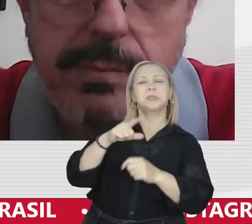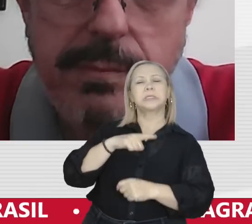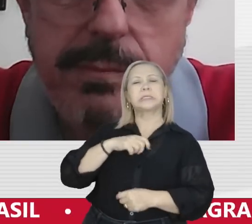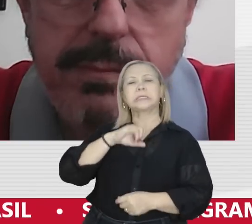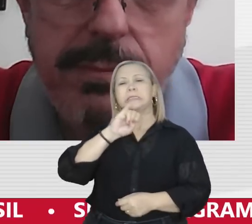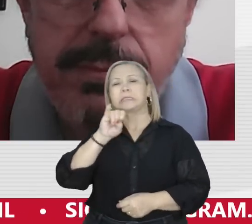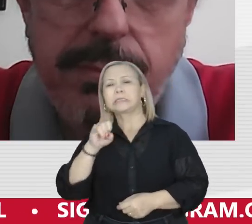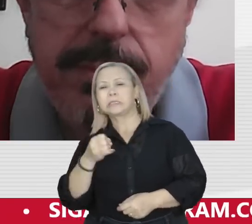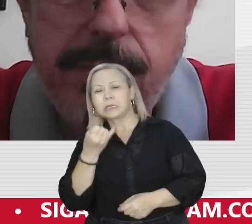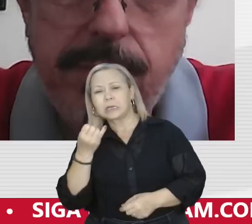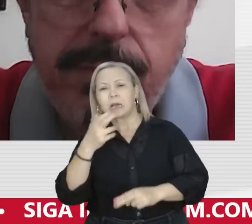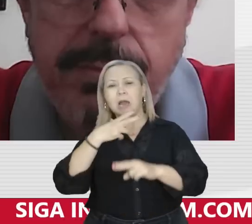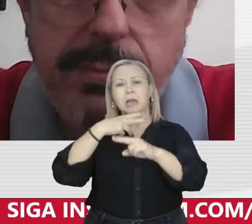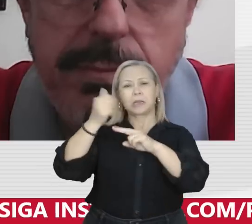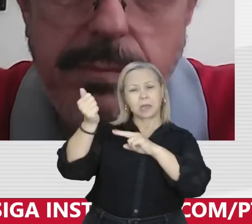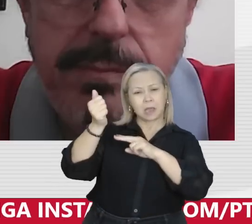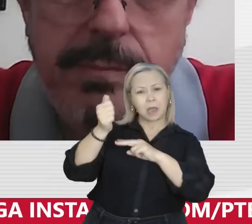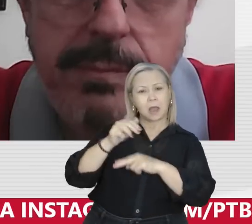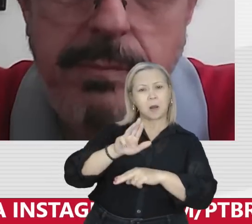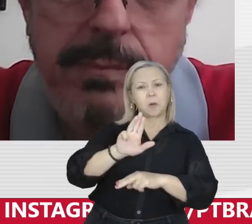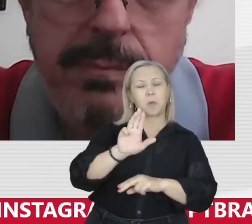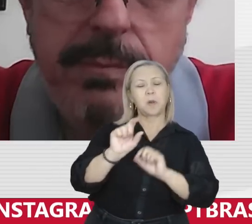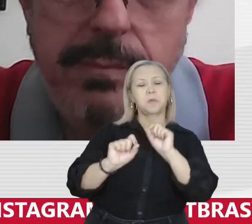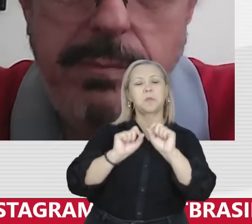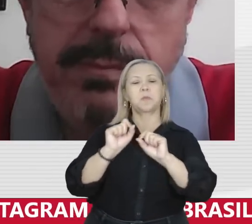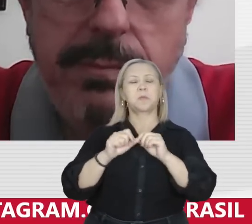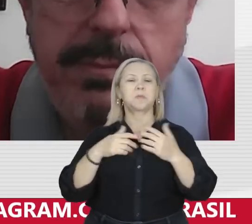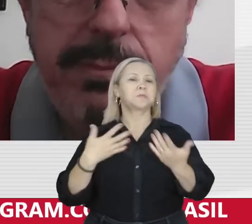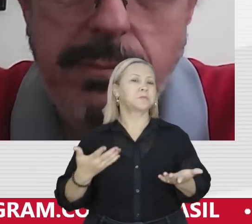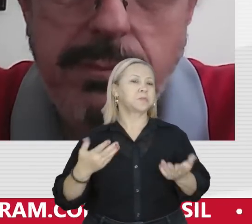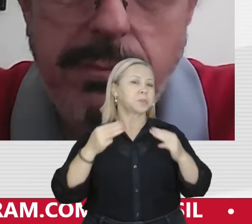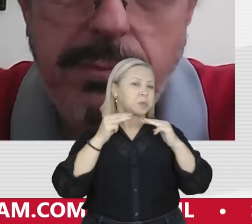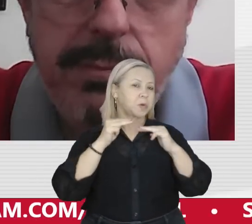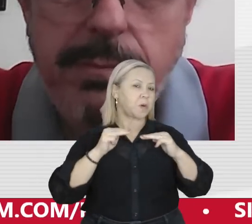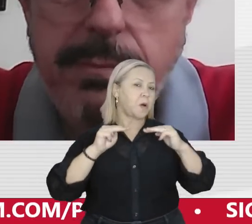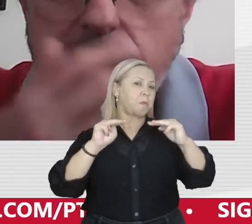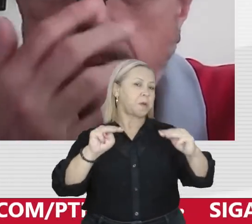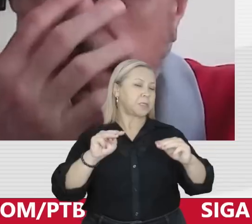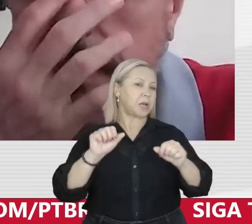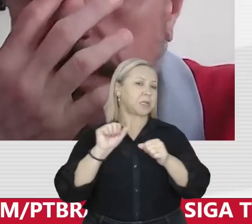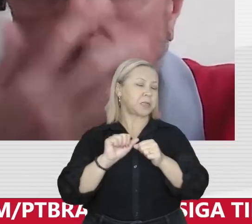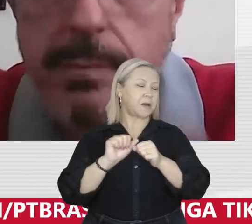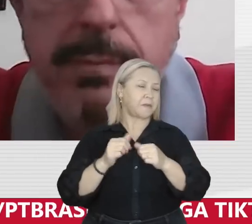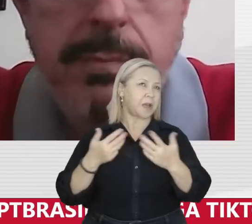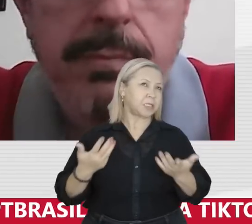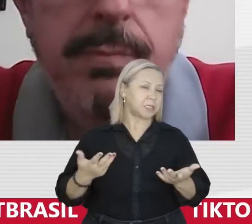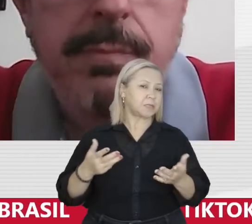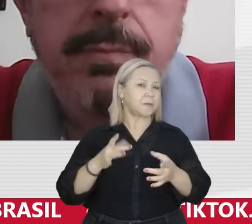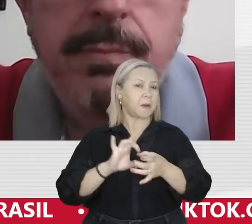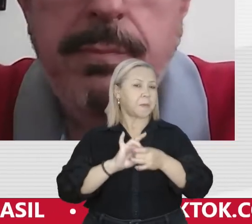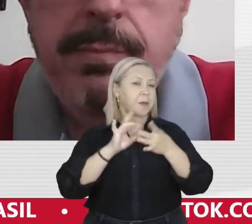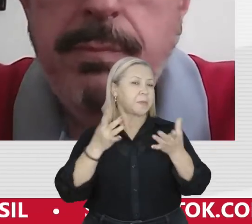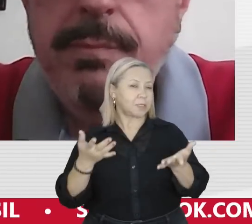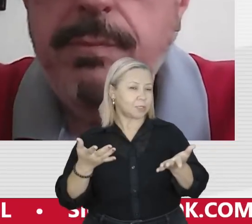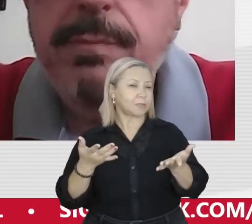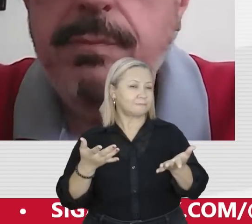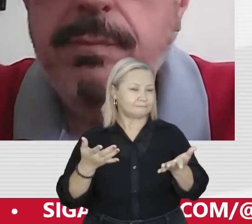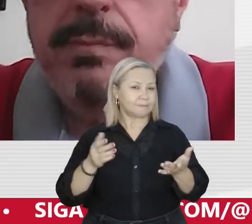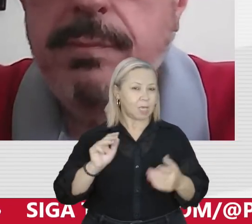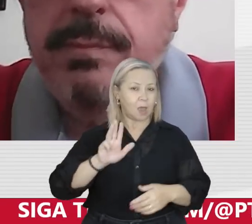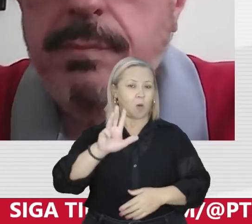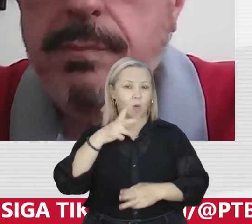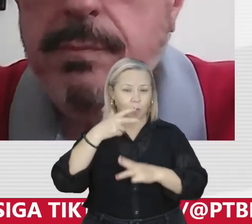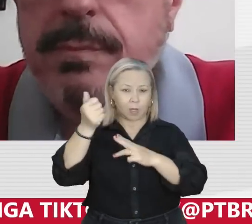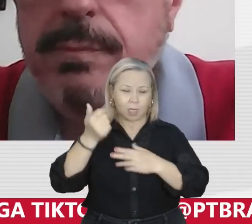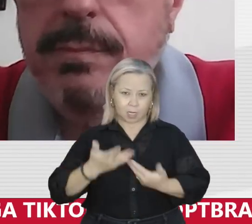chances e pode vencer? Qual é a mensagem que ele está fazendo que vai permitir isso aí?